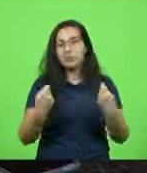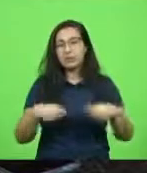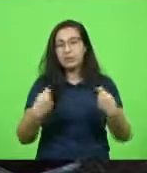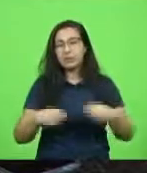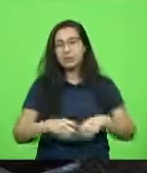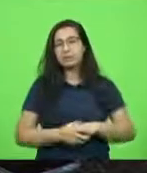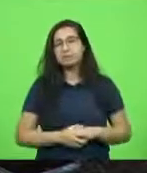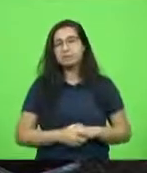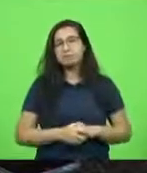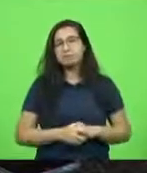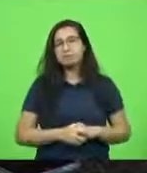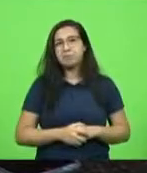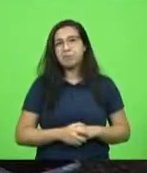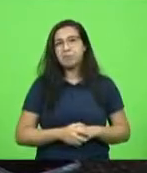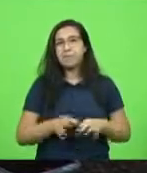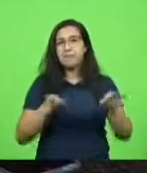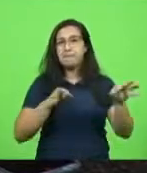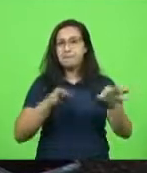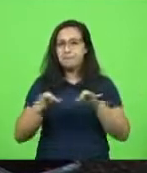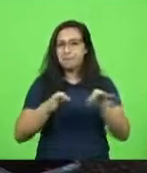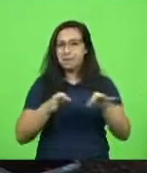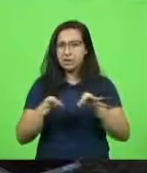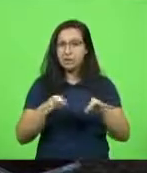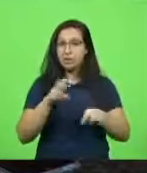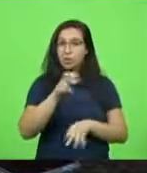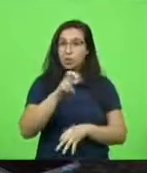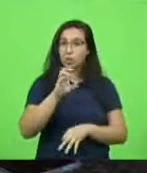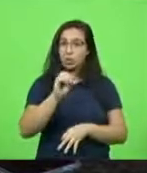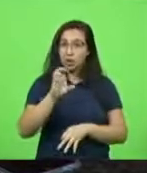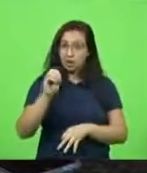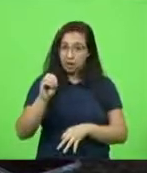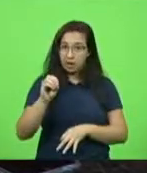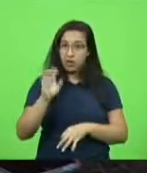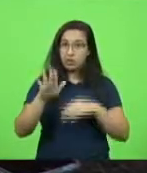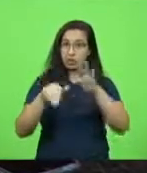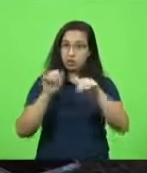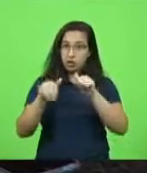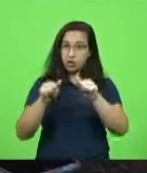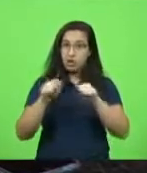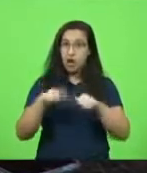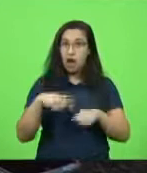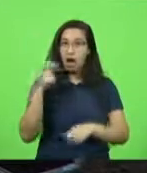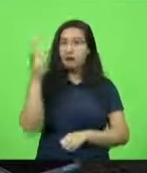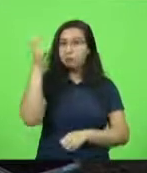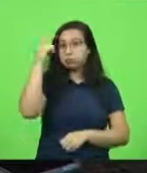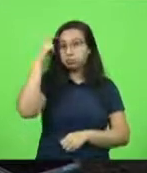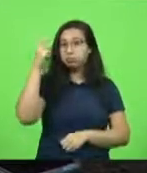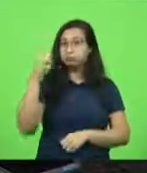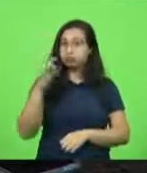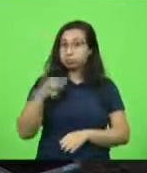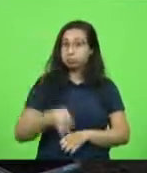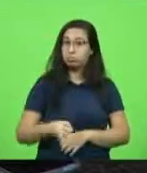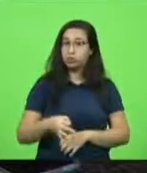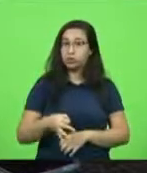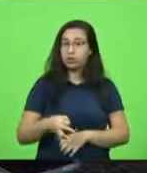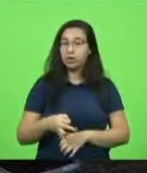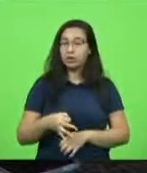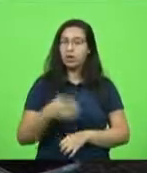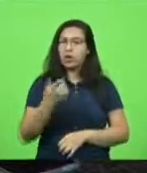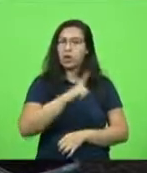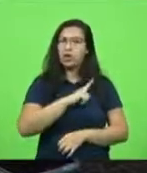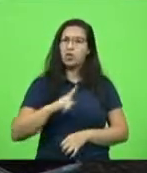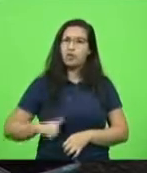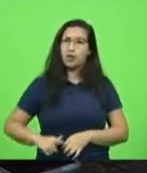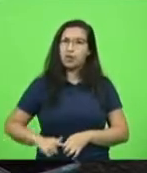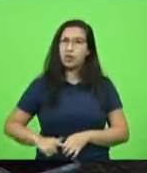de você fazer um planejamento de 500 por ano é muito inteligente e tomara que o próximo Governador o ex que continue enfim ele